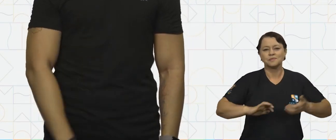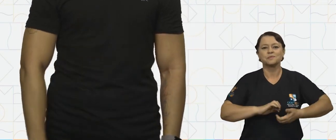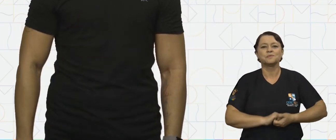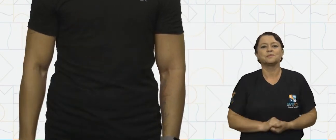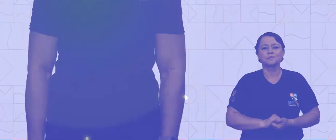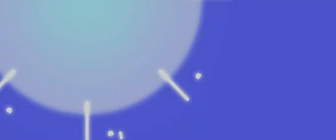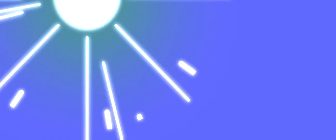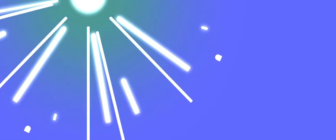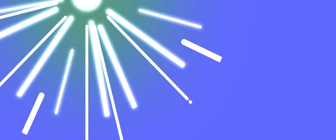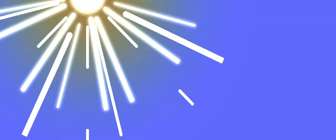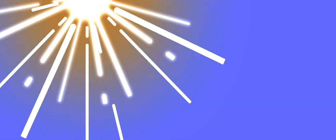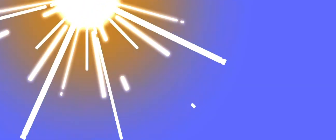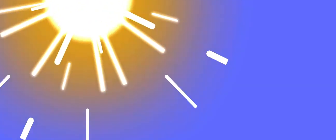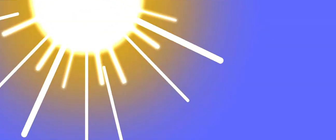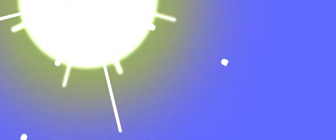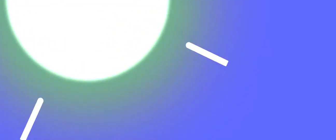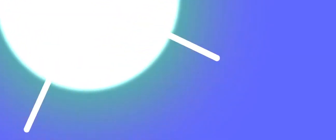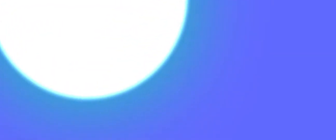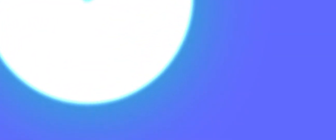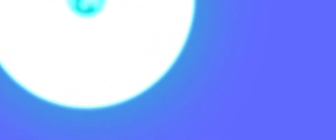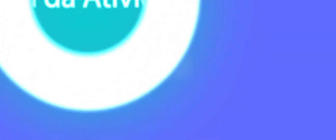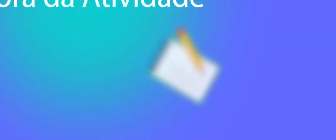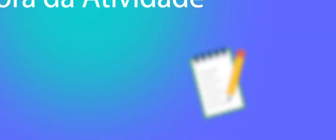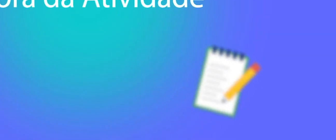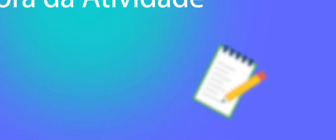hora da atividade.